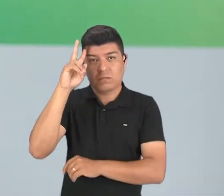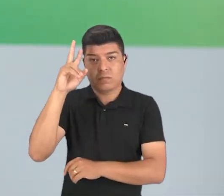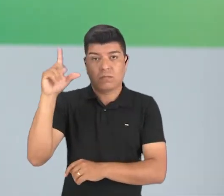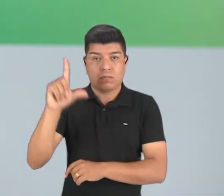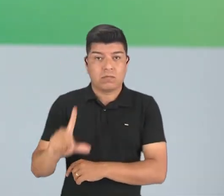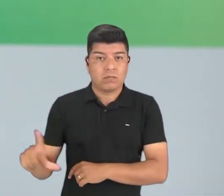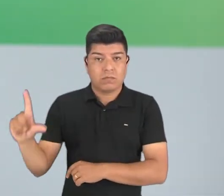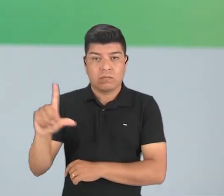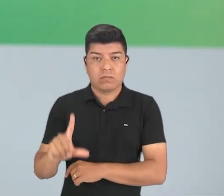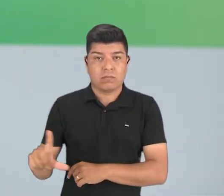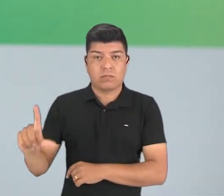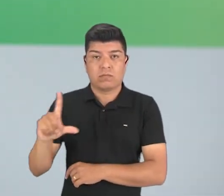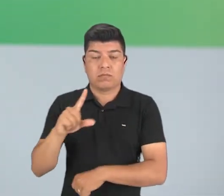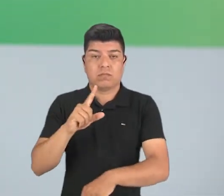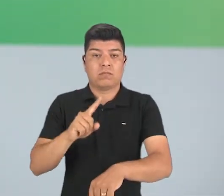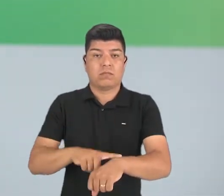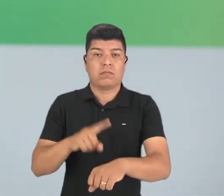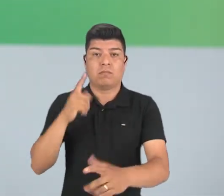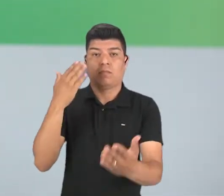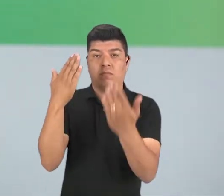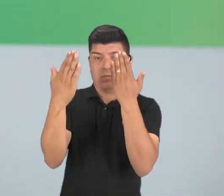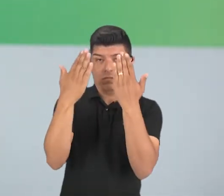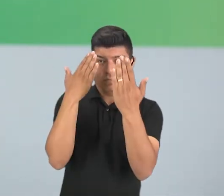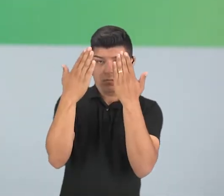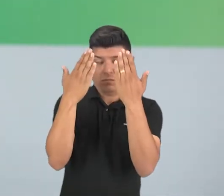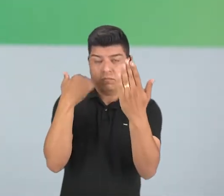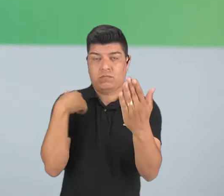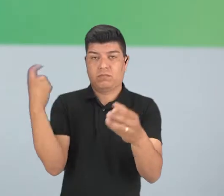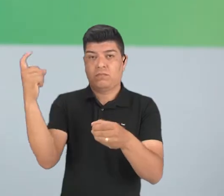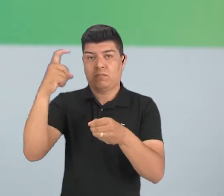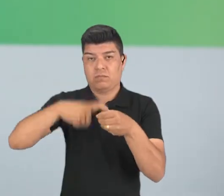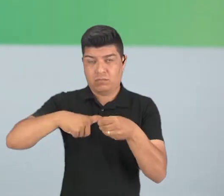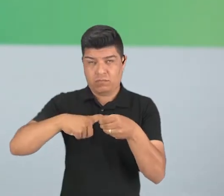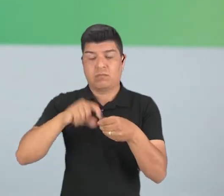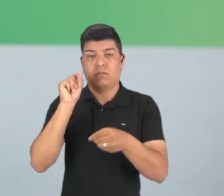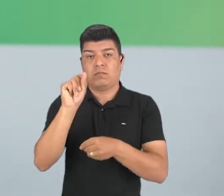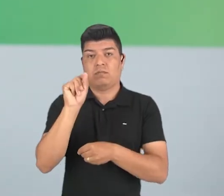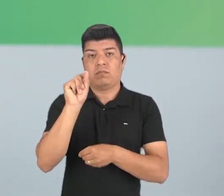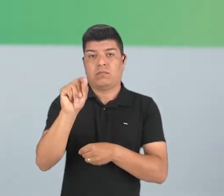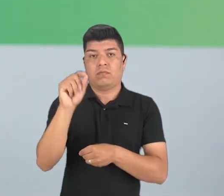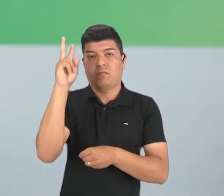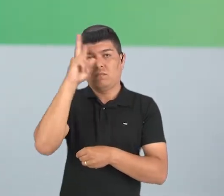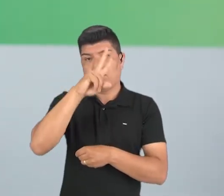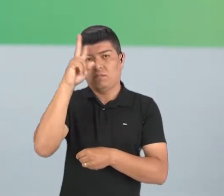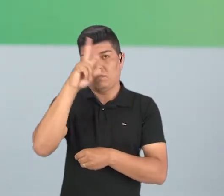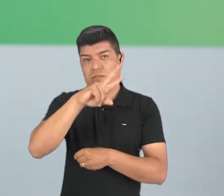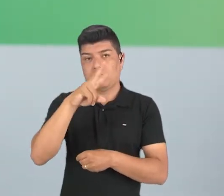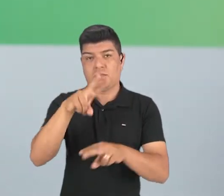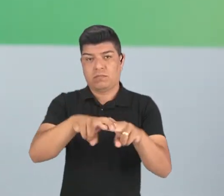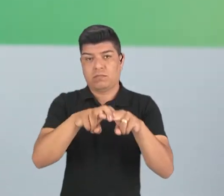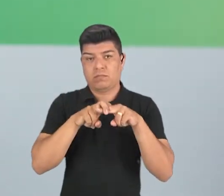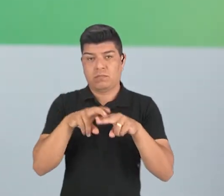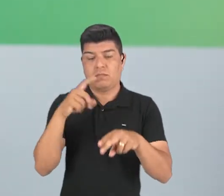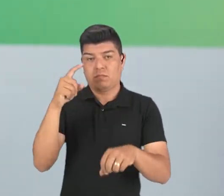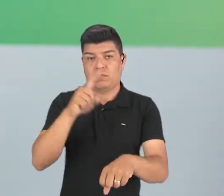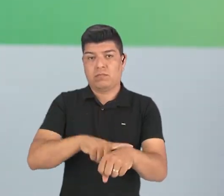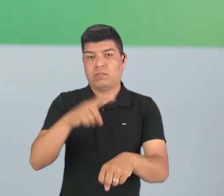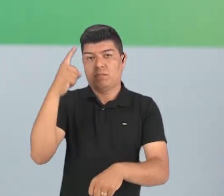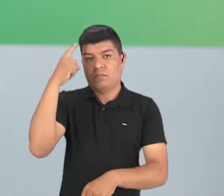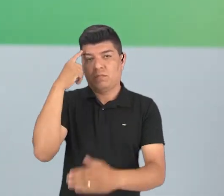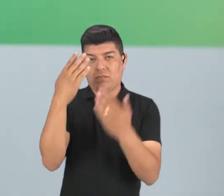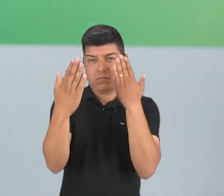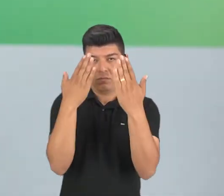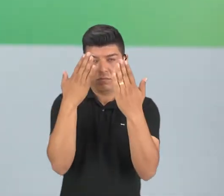aí o tempo psicológico, já que nós temos o retorno a uma lembrança. Por isso, o tempo é psicológico.